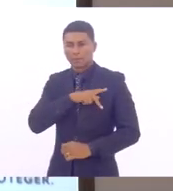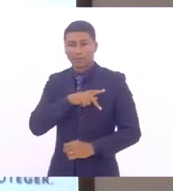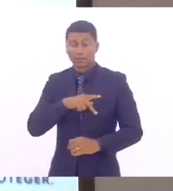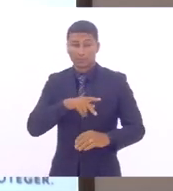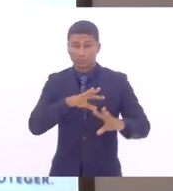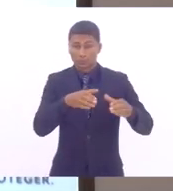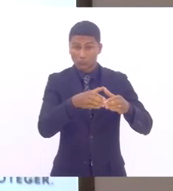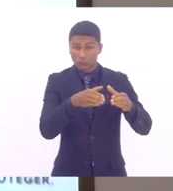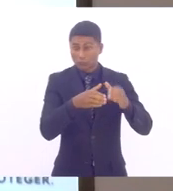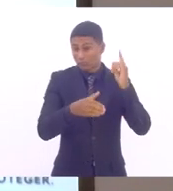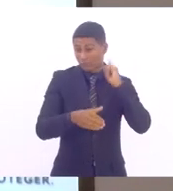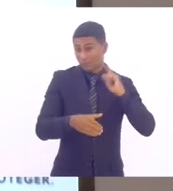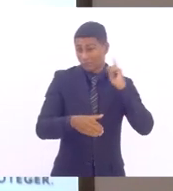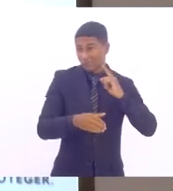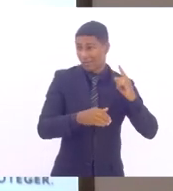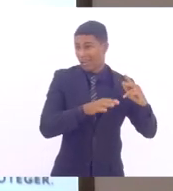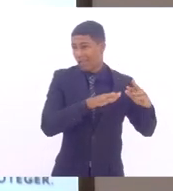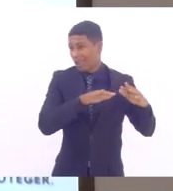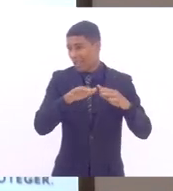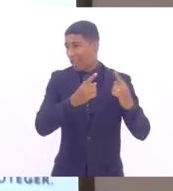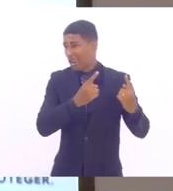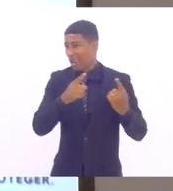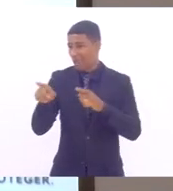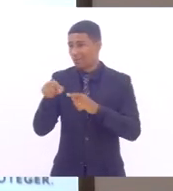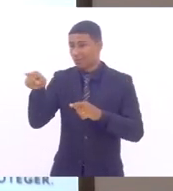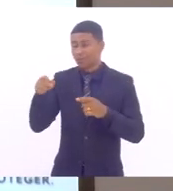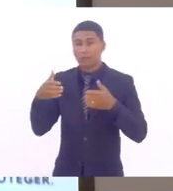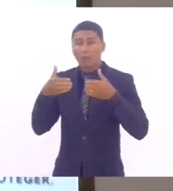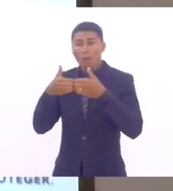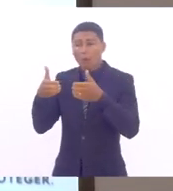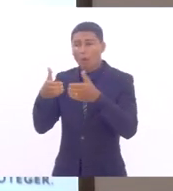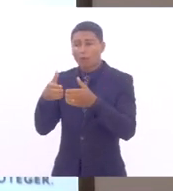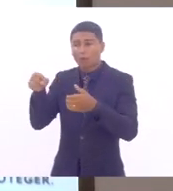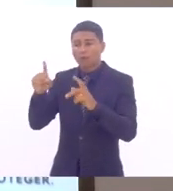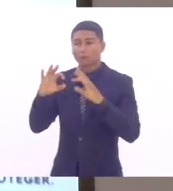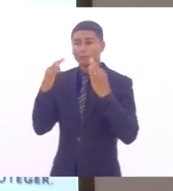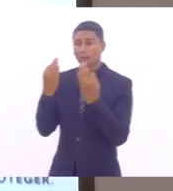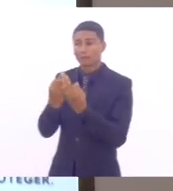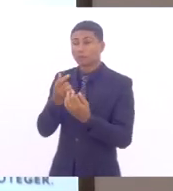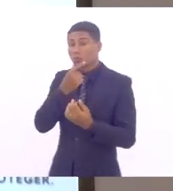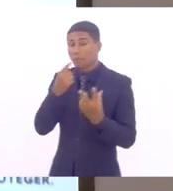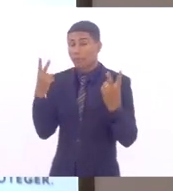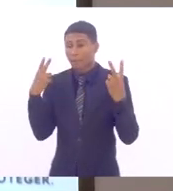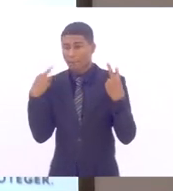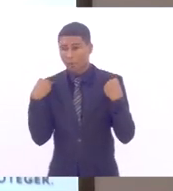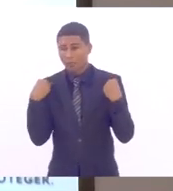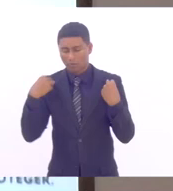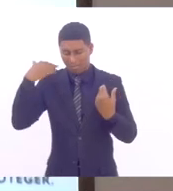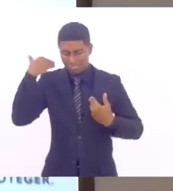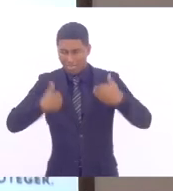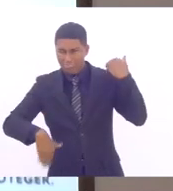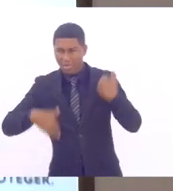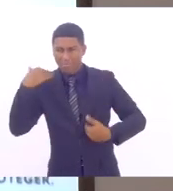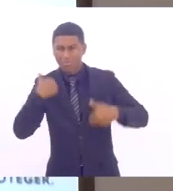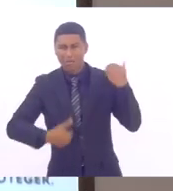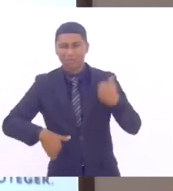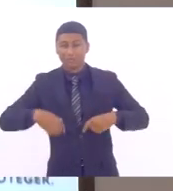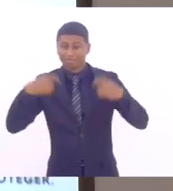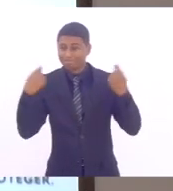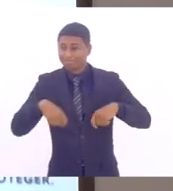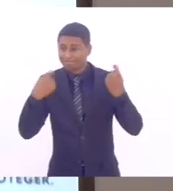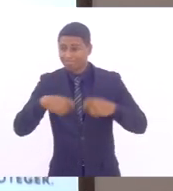um ônibus com familiares e tal, em que o motorista do ônibus também ficou muito, muito ferido, né, teve que ser levado para o